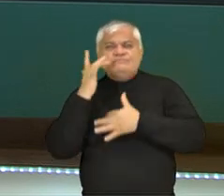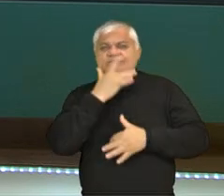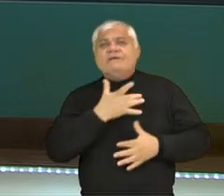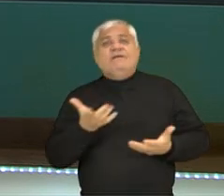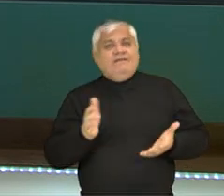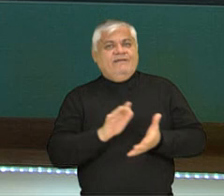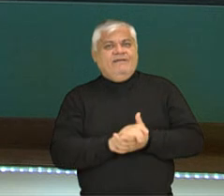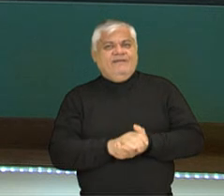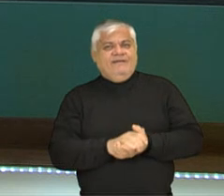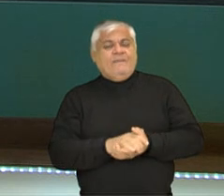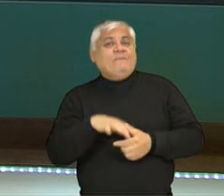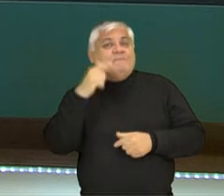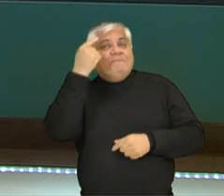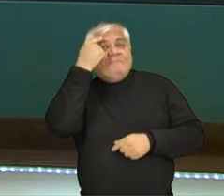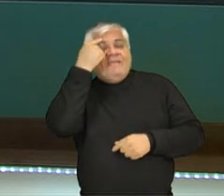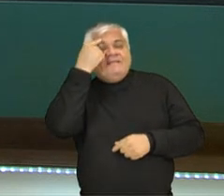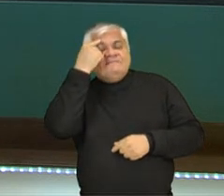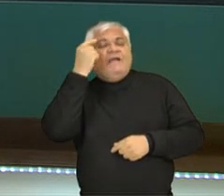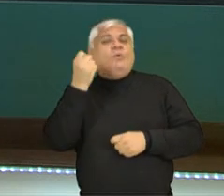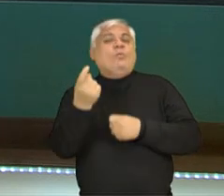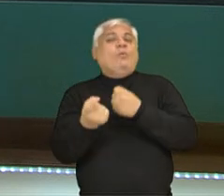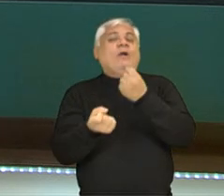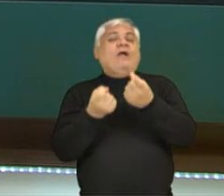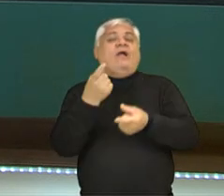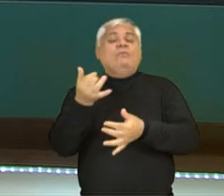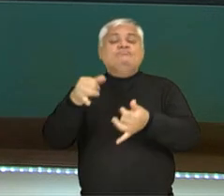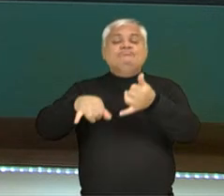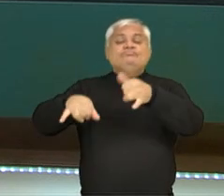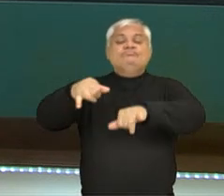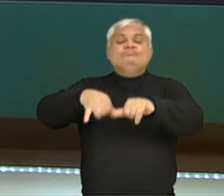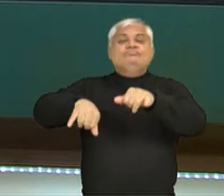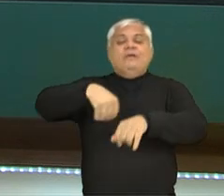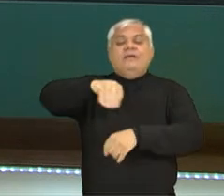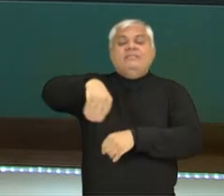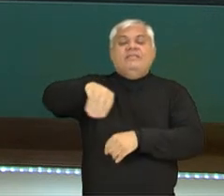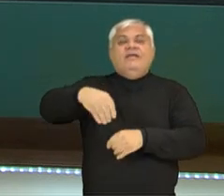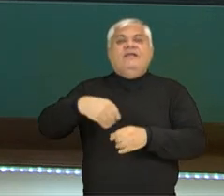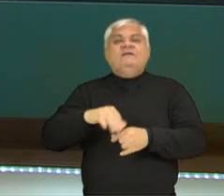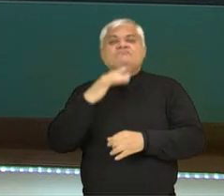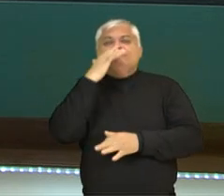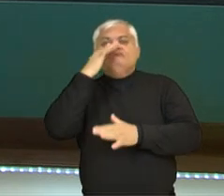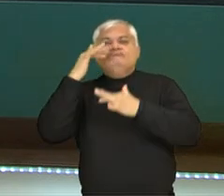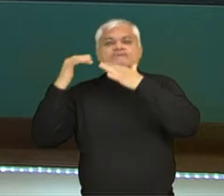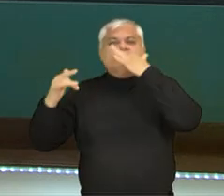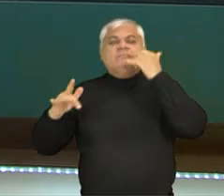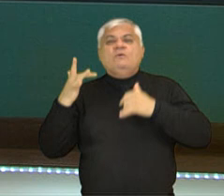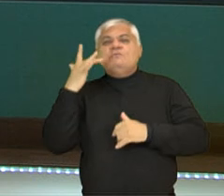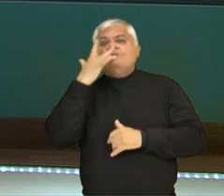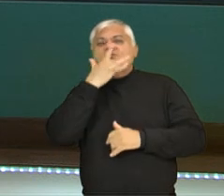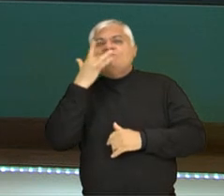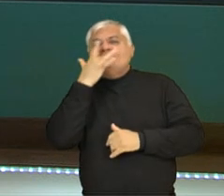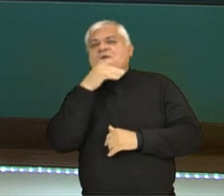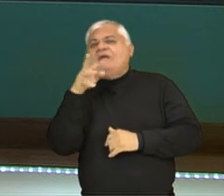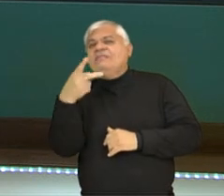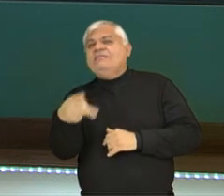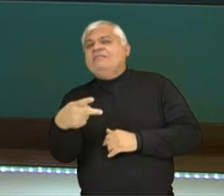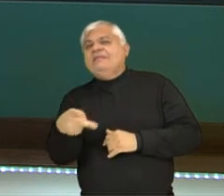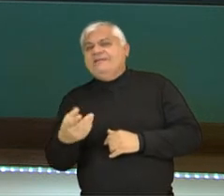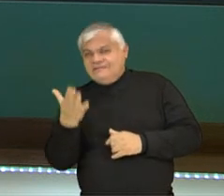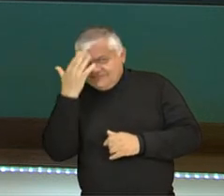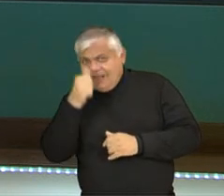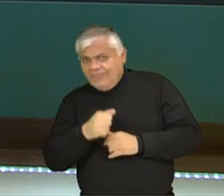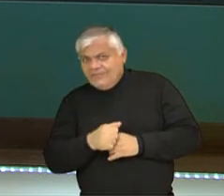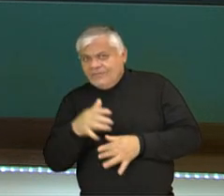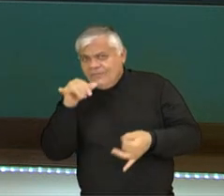maravilha. Você imagina qual ou quais substâncias são utilizadas para dar este aroma, este